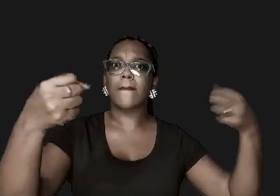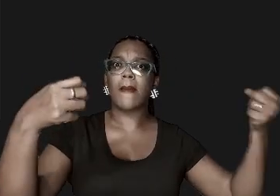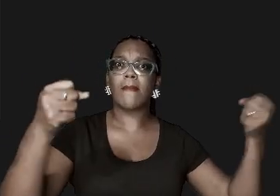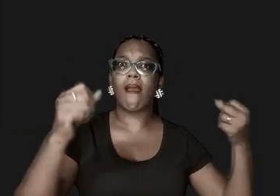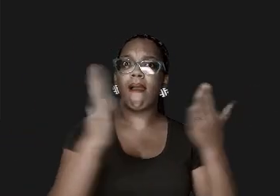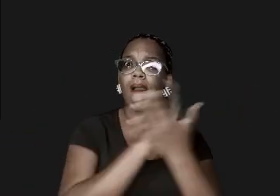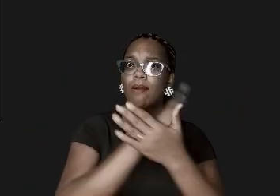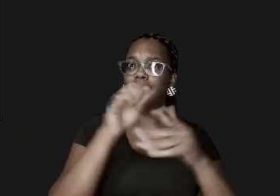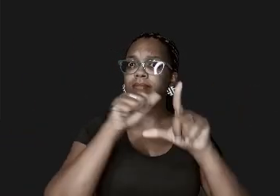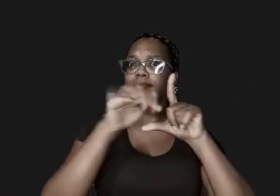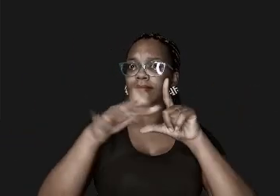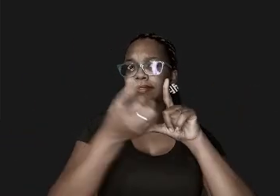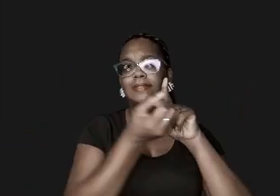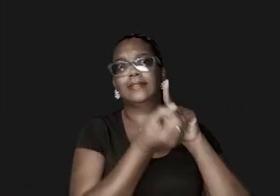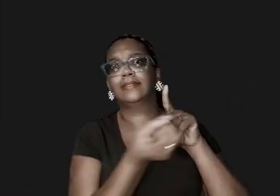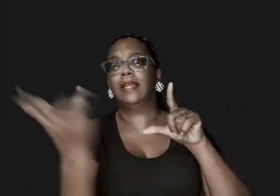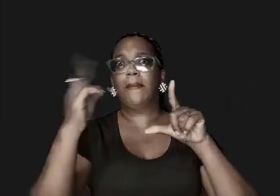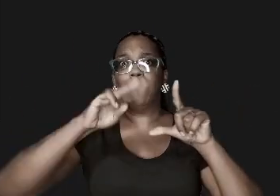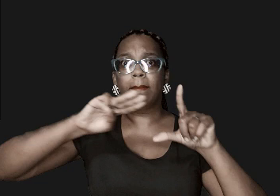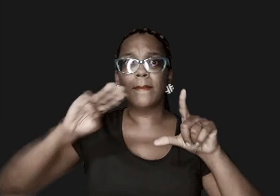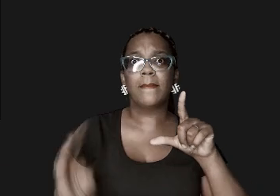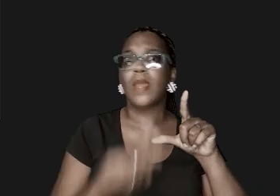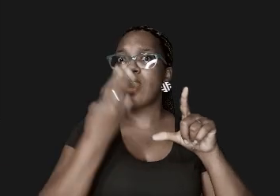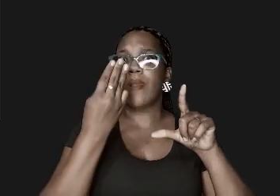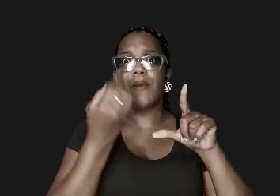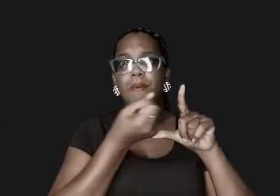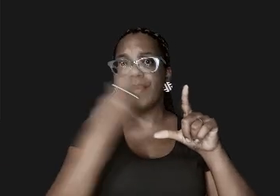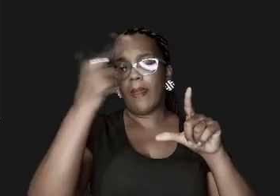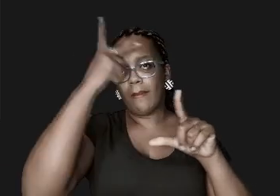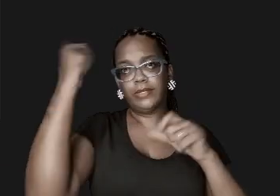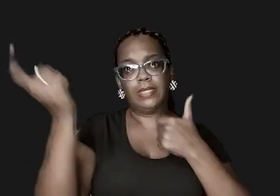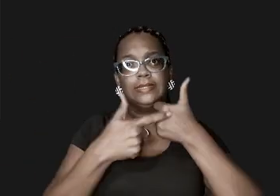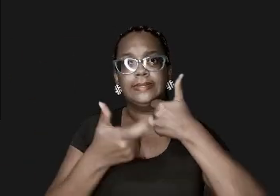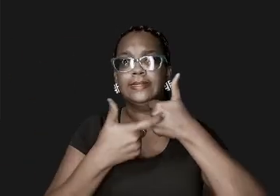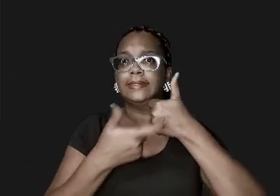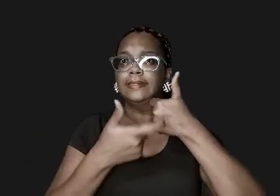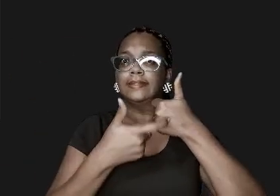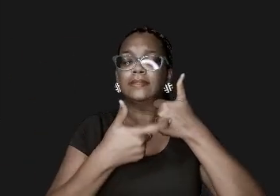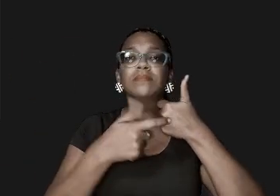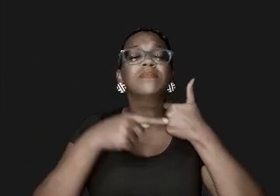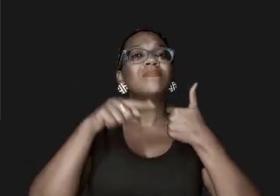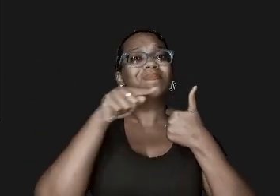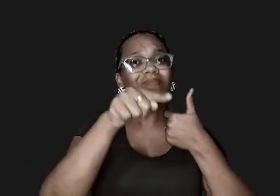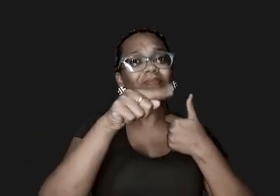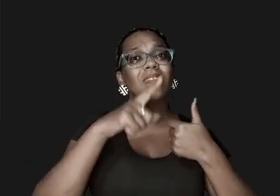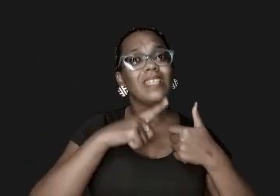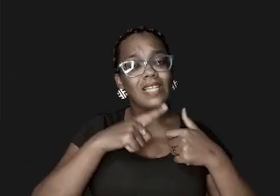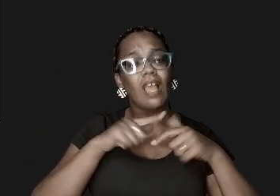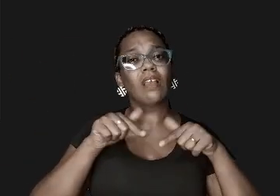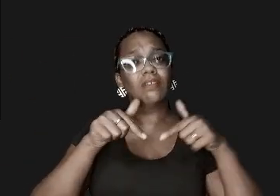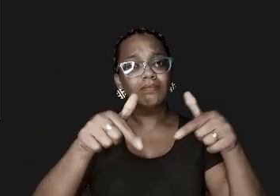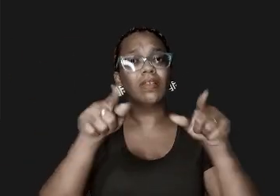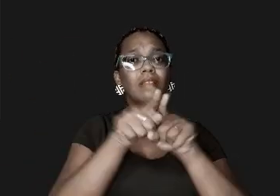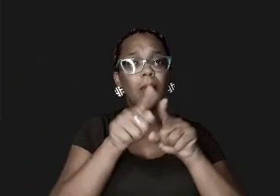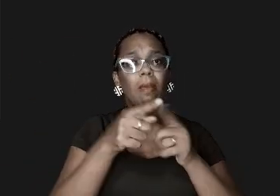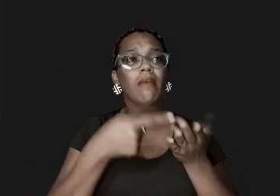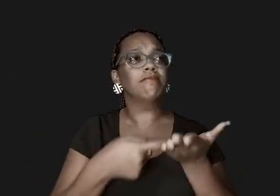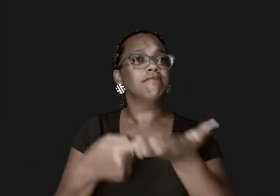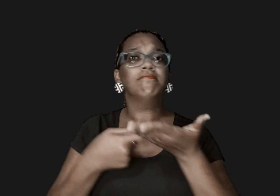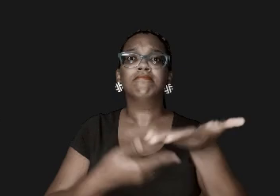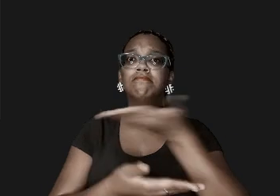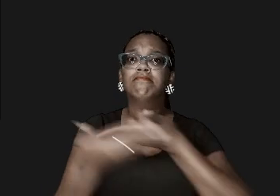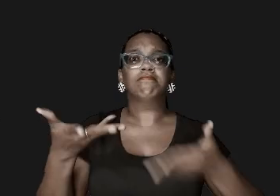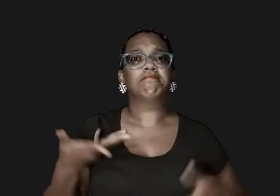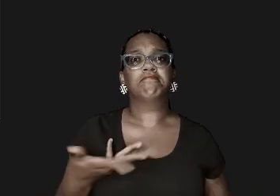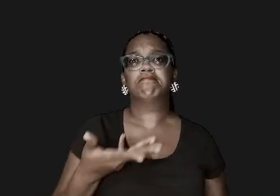daquela informação é ainda maior ela é cada vez mais capilarizada alguns influências com dezenas de milhares ou até